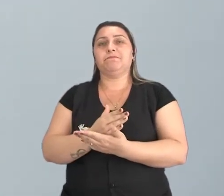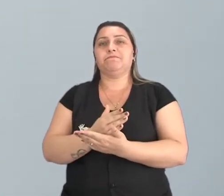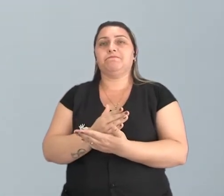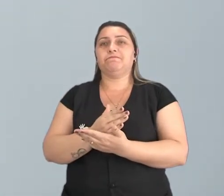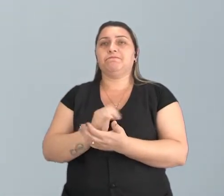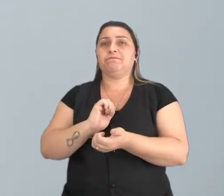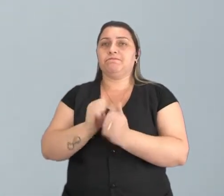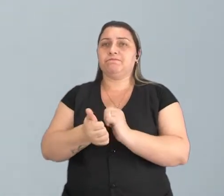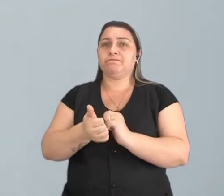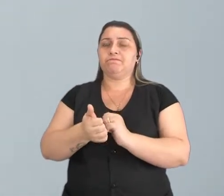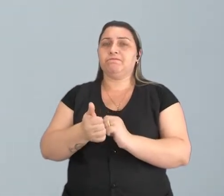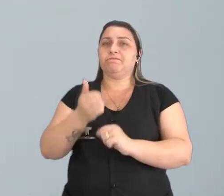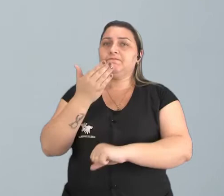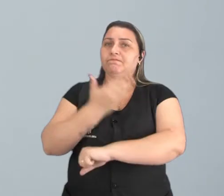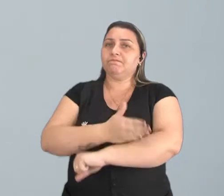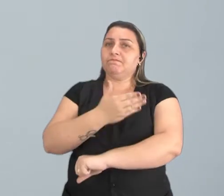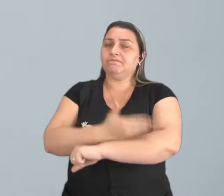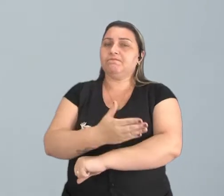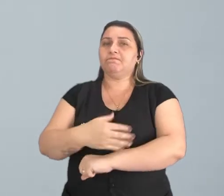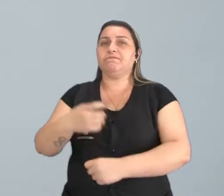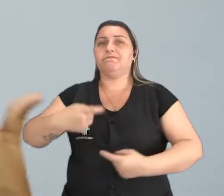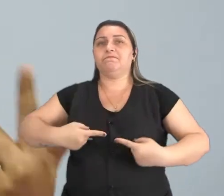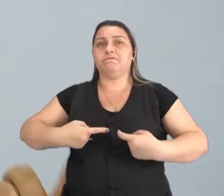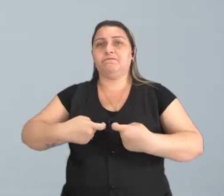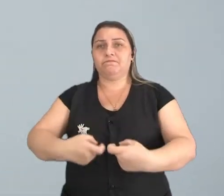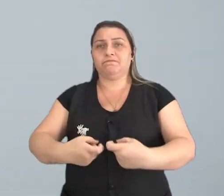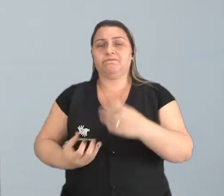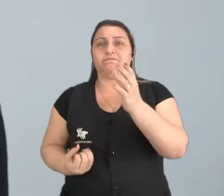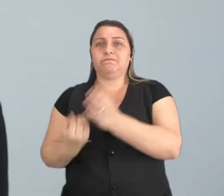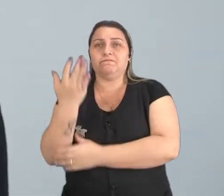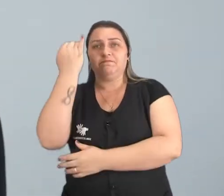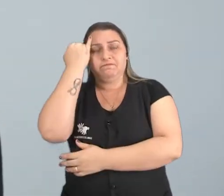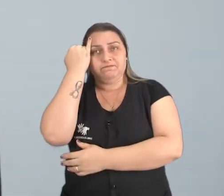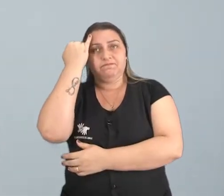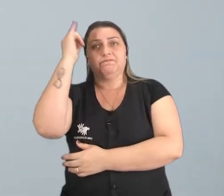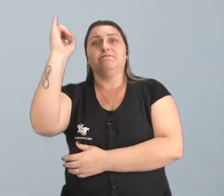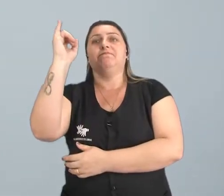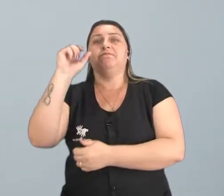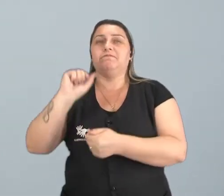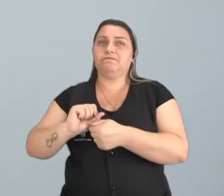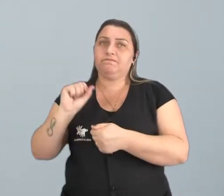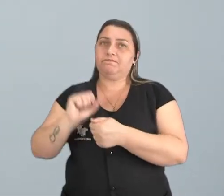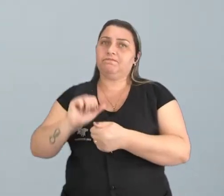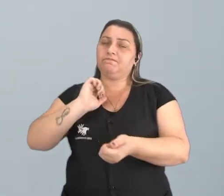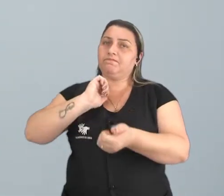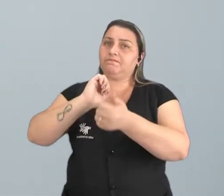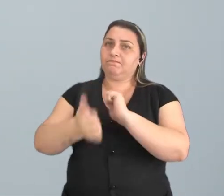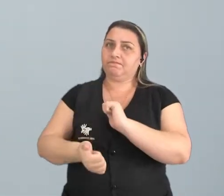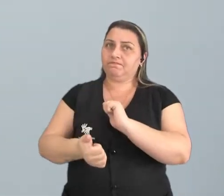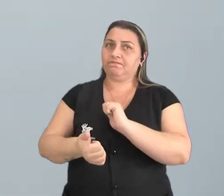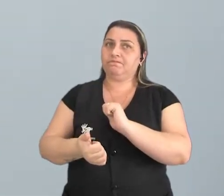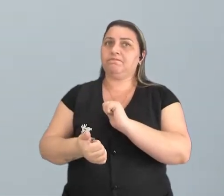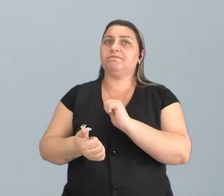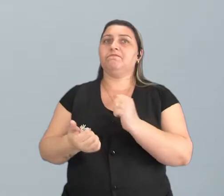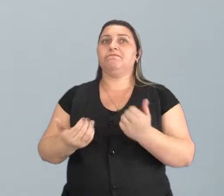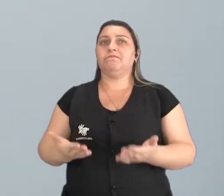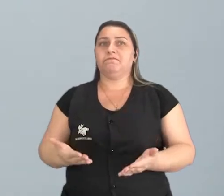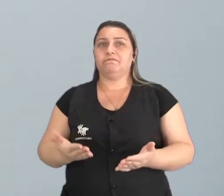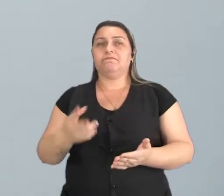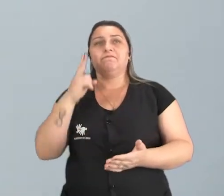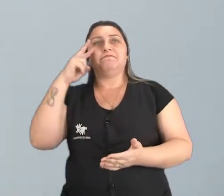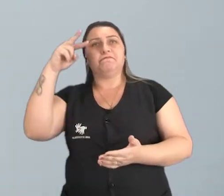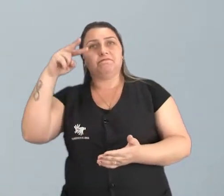exercícios de treinamento para a guerra. E daí surgiu a ideia já de fazer esse esporte, né? Então é bem interessante quando a